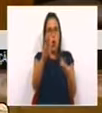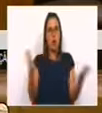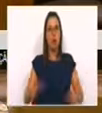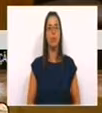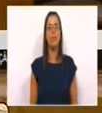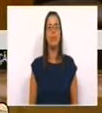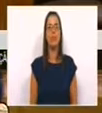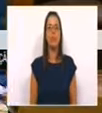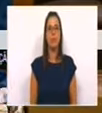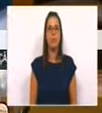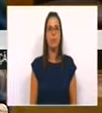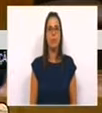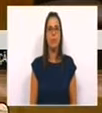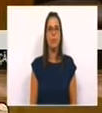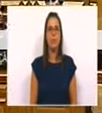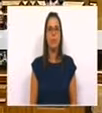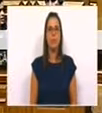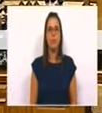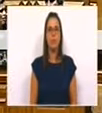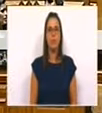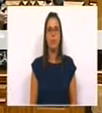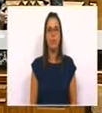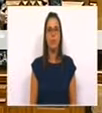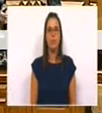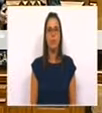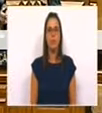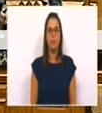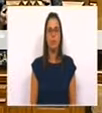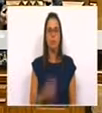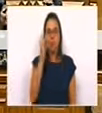colocar. Obrigado, senhora.